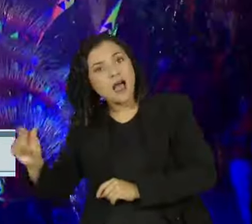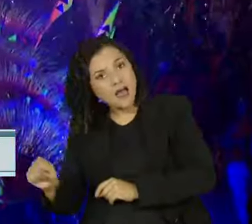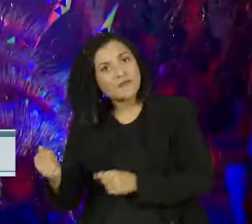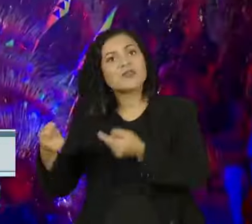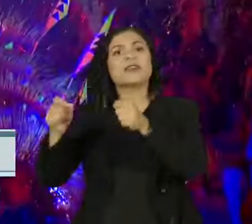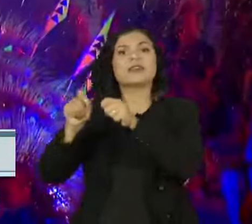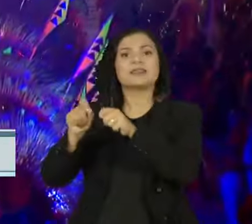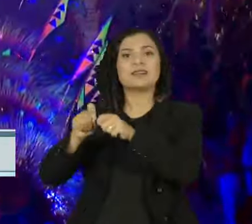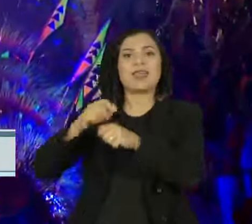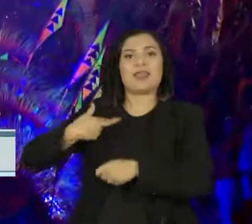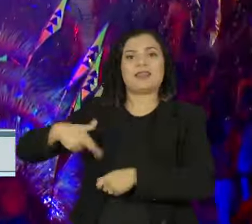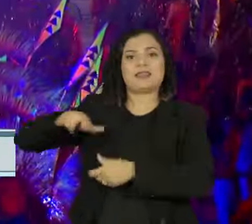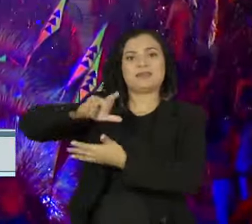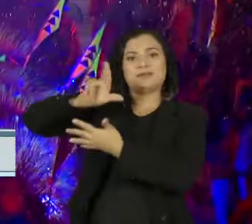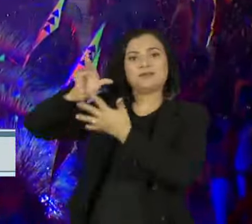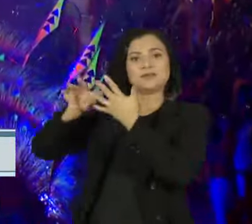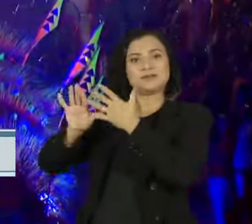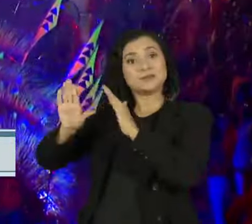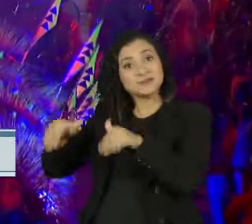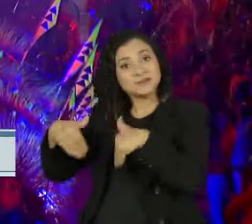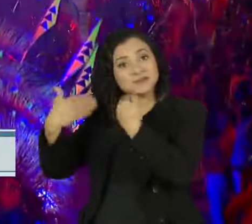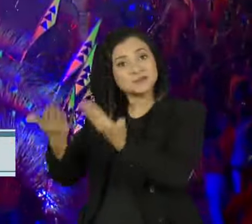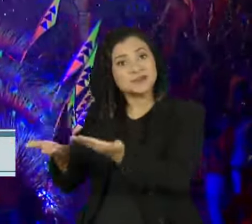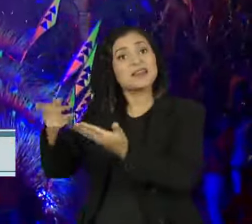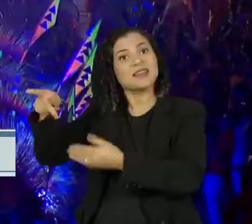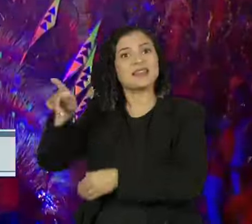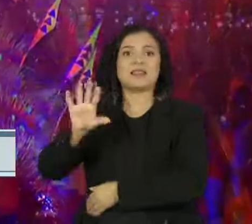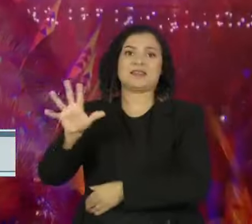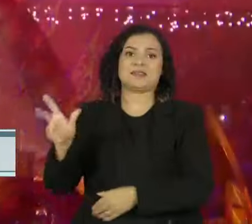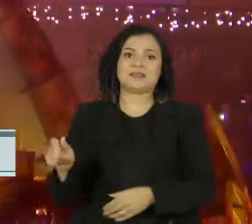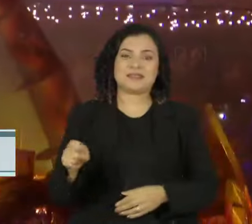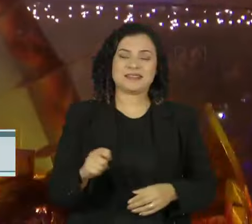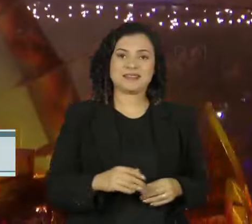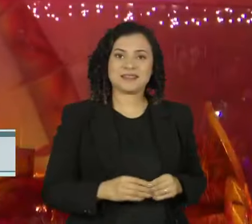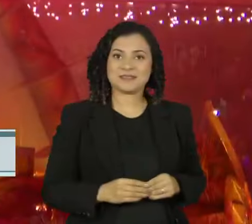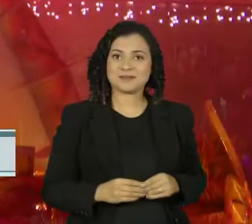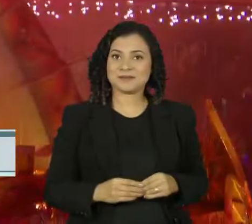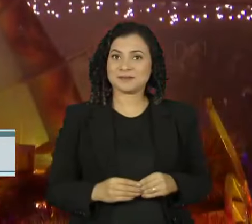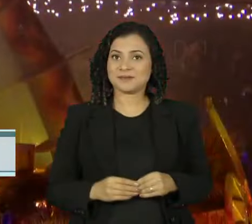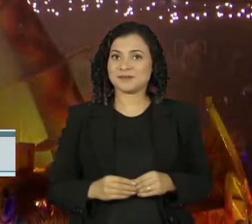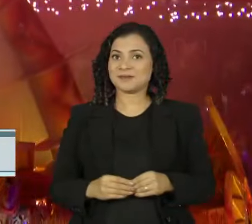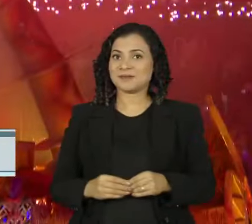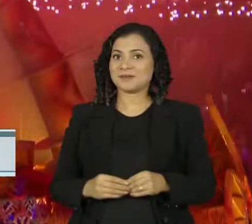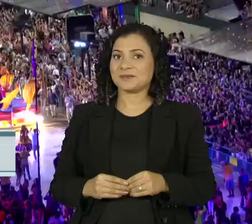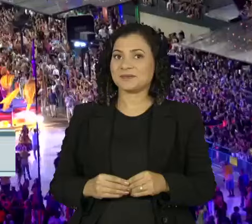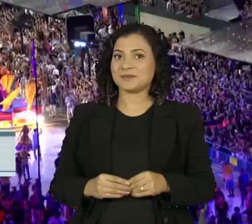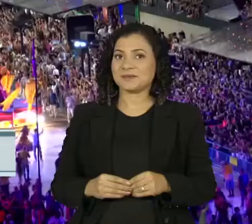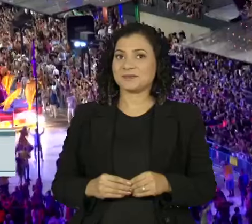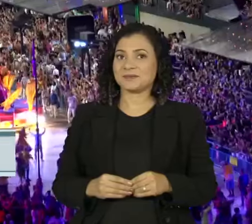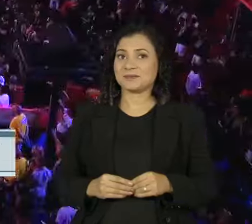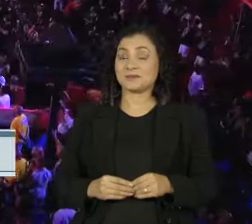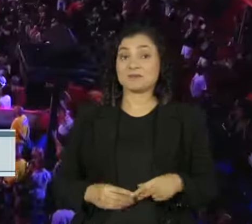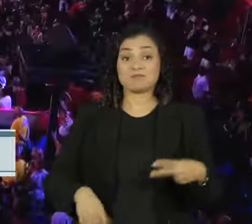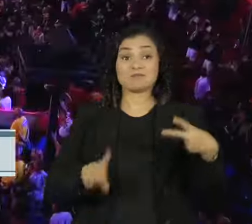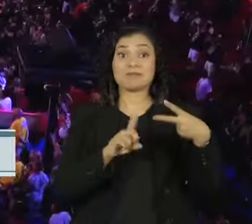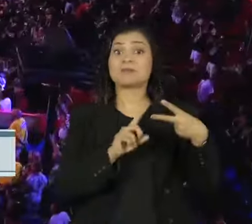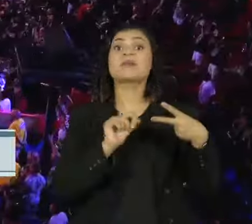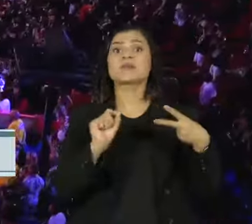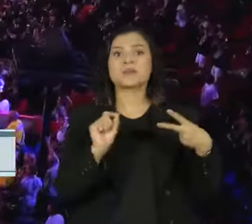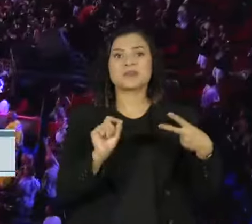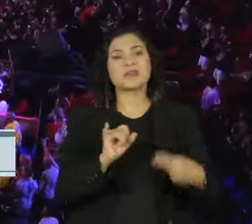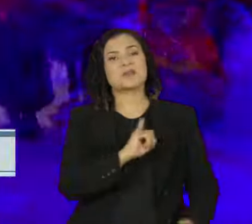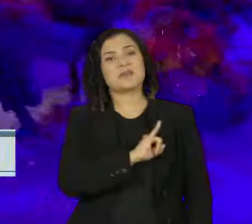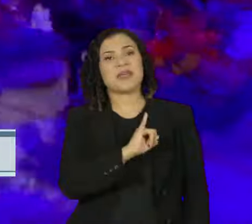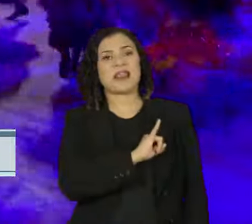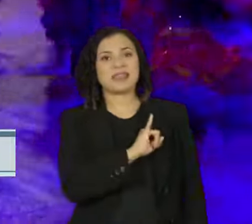vuduns. Derrama nesse chão a sua proteção pra vitória da Viradouro. Em segundo lugar, ficou